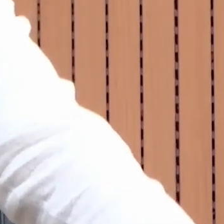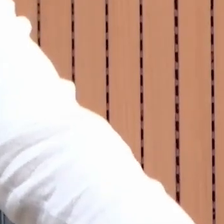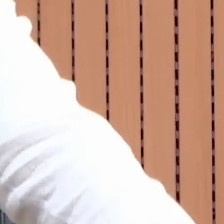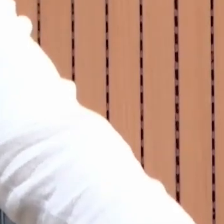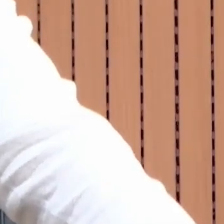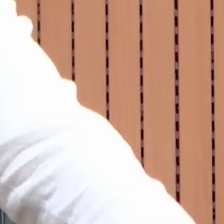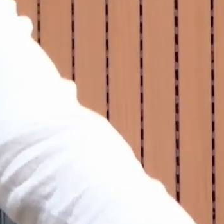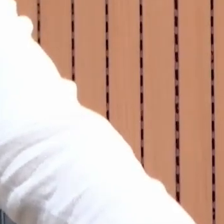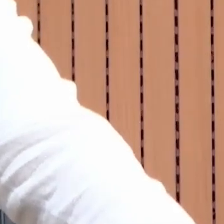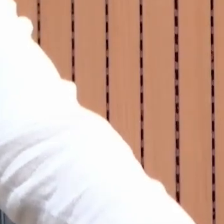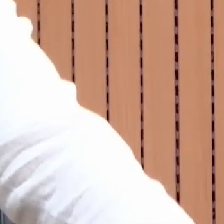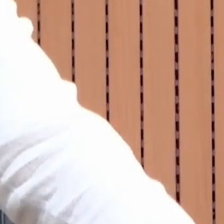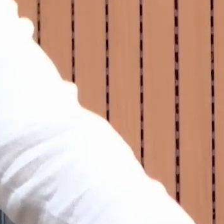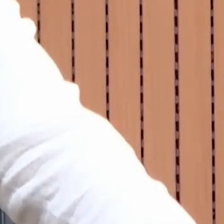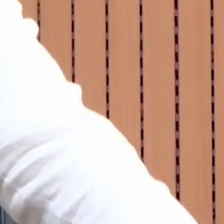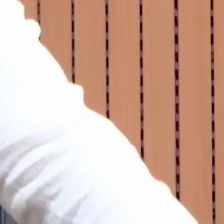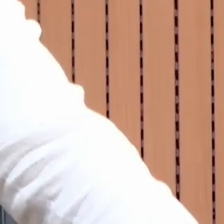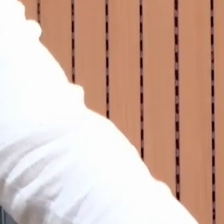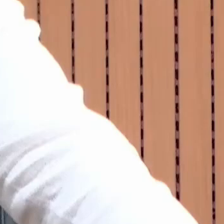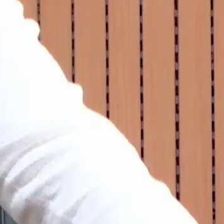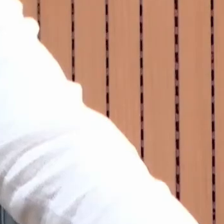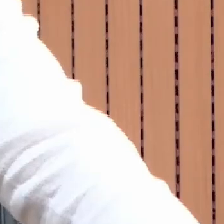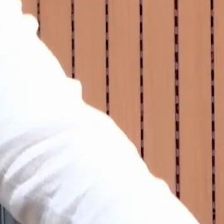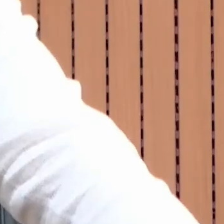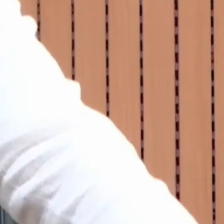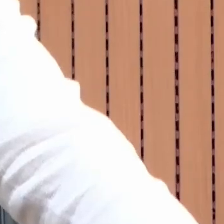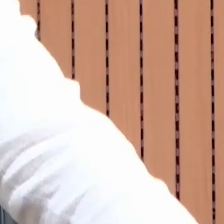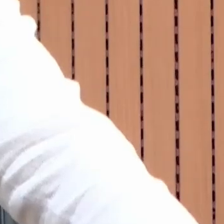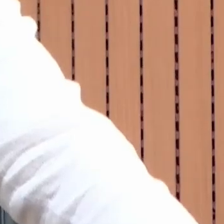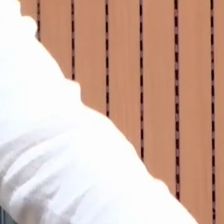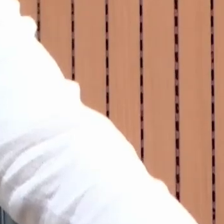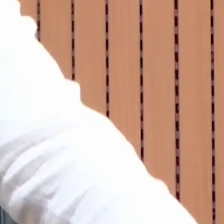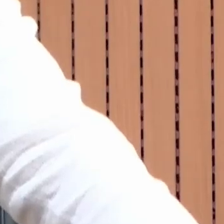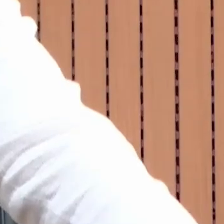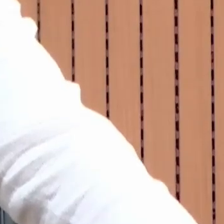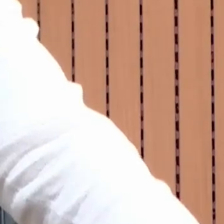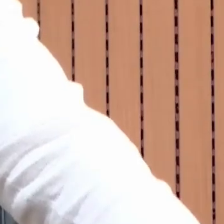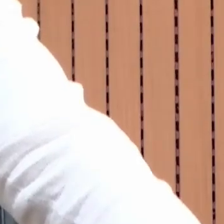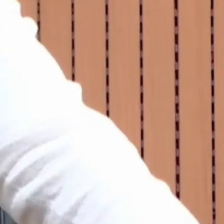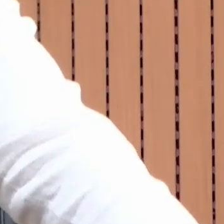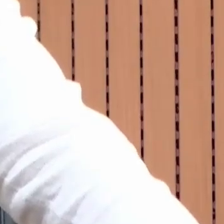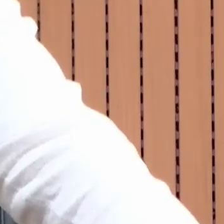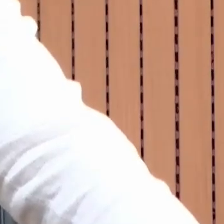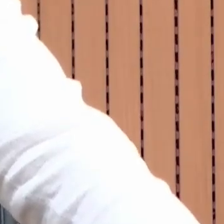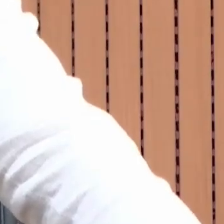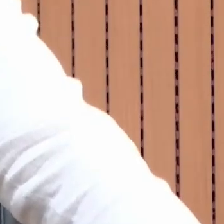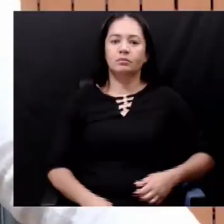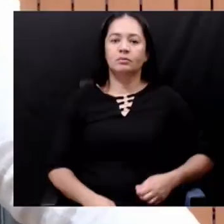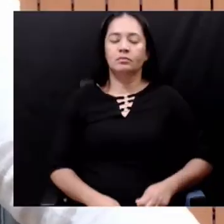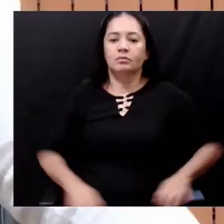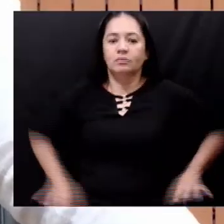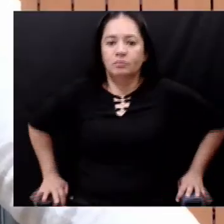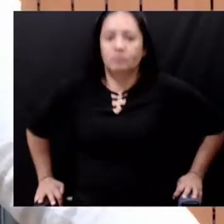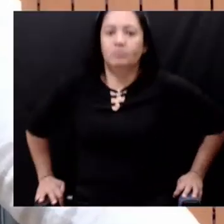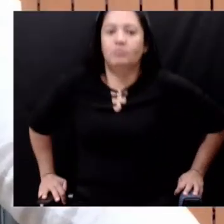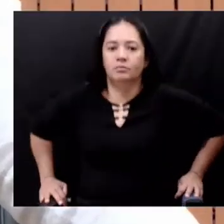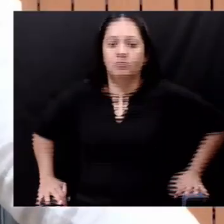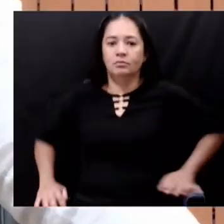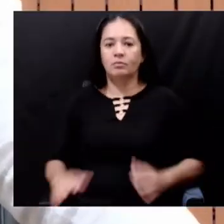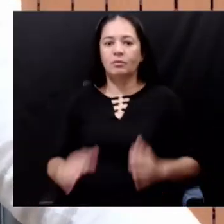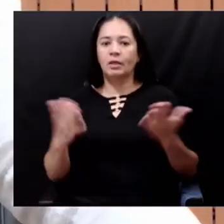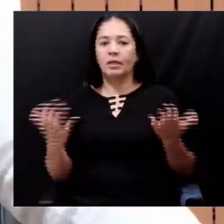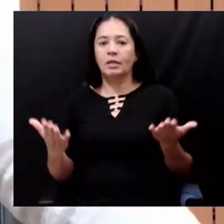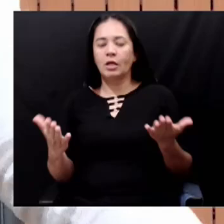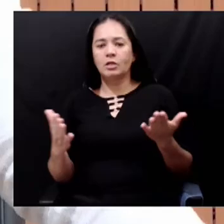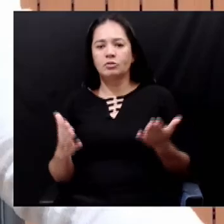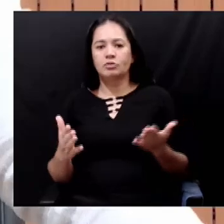para fazer esse mapeamento. Temos um primeiro esboço, obviamente isso não é tarefa para um